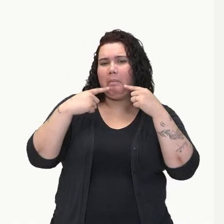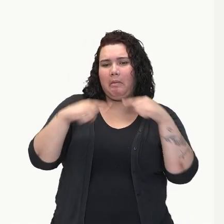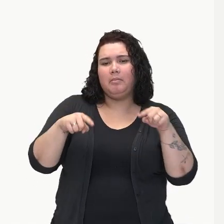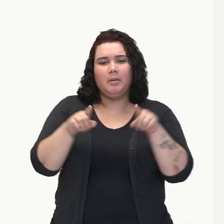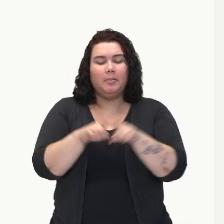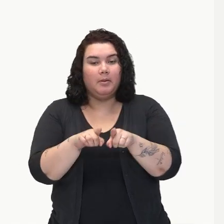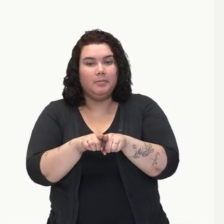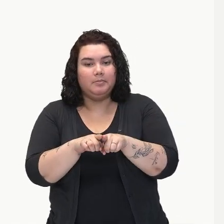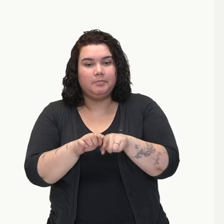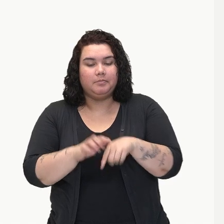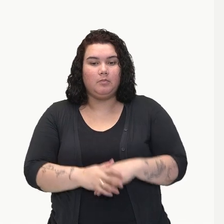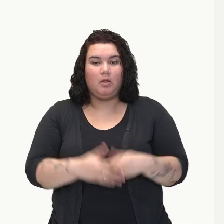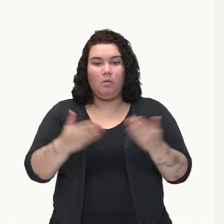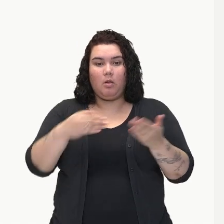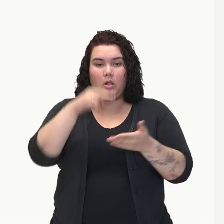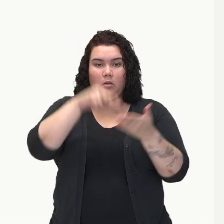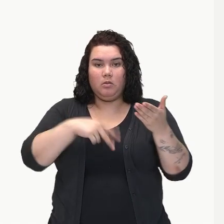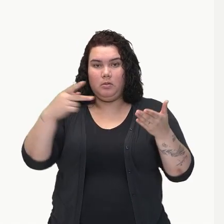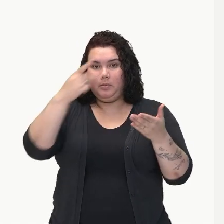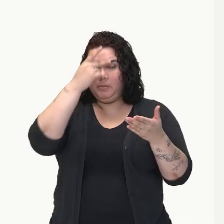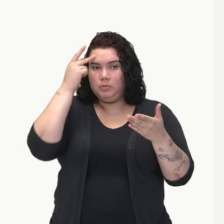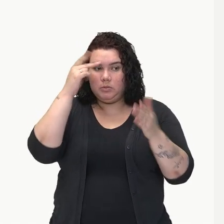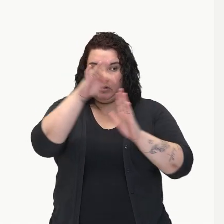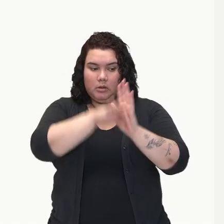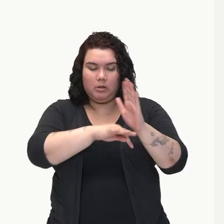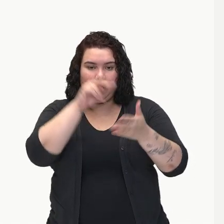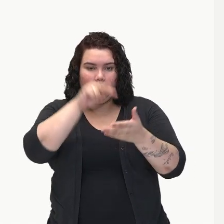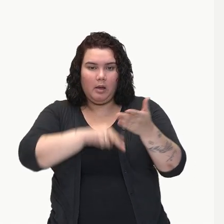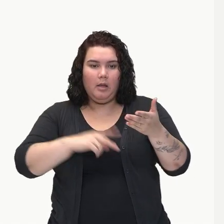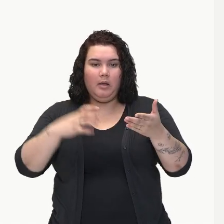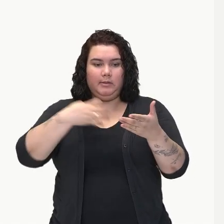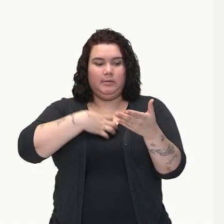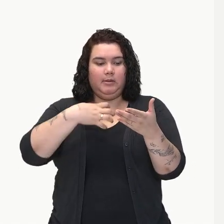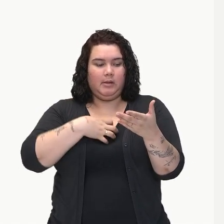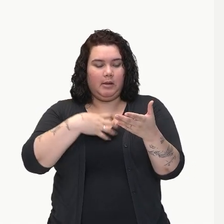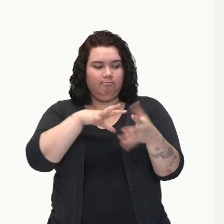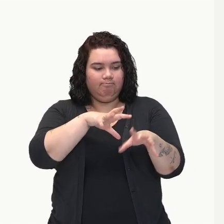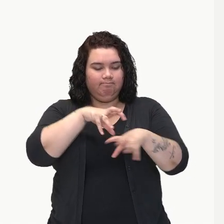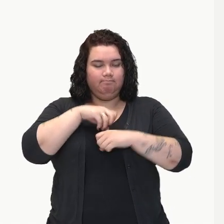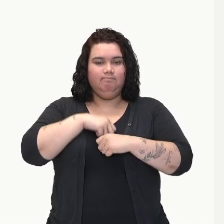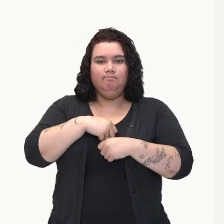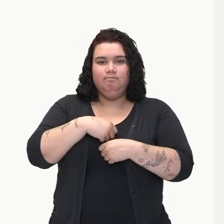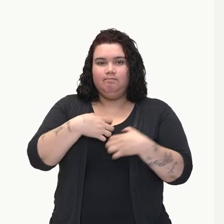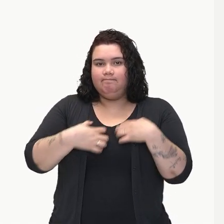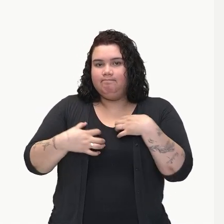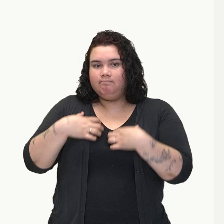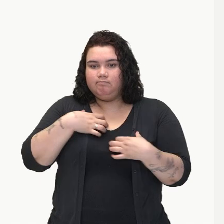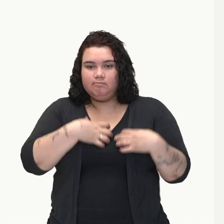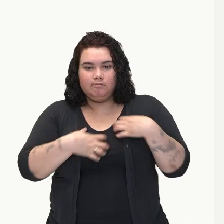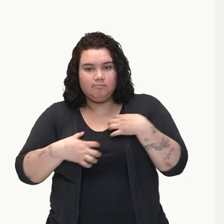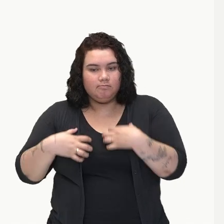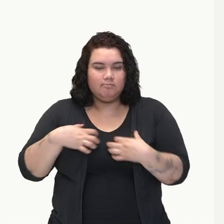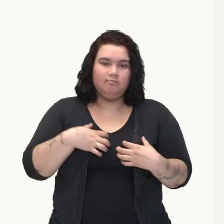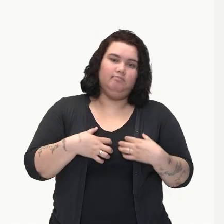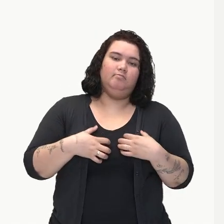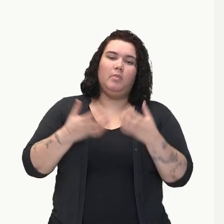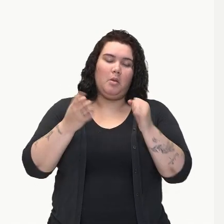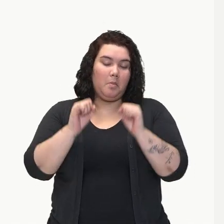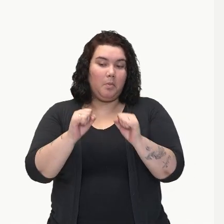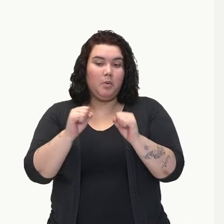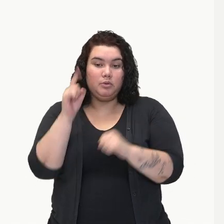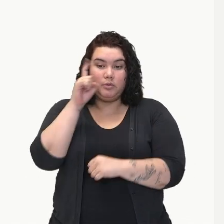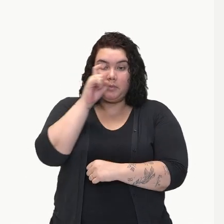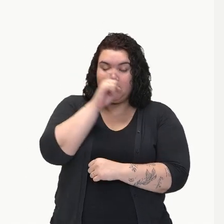leitor desse tipo de texto tenha suas emoções e sua sensibilidade despertadas. Então no primeiro momento você pode ter um pouquinho de dificuldade